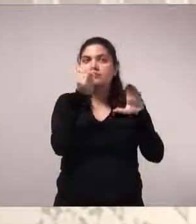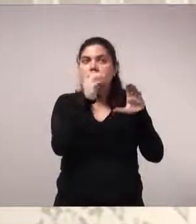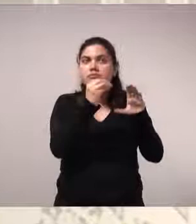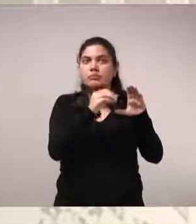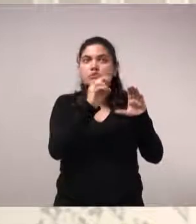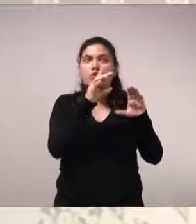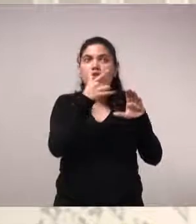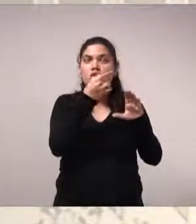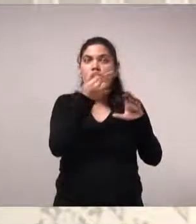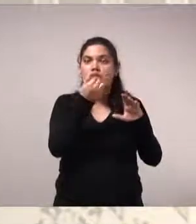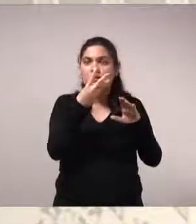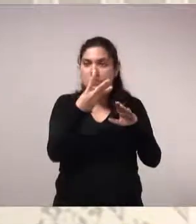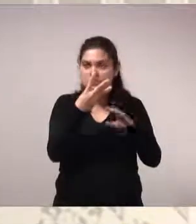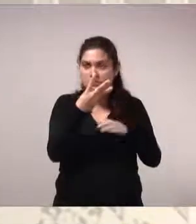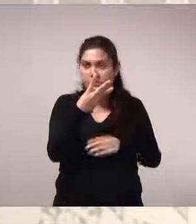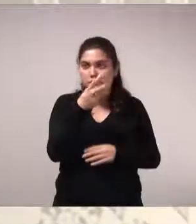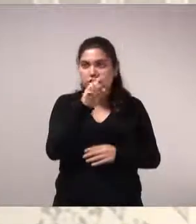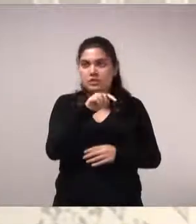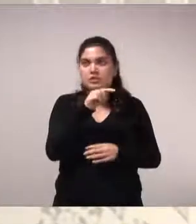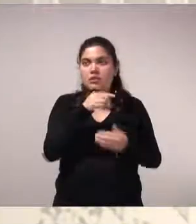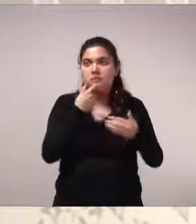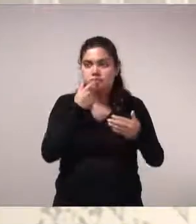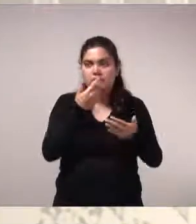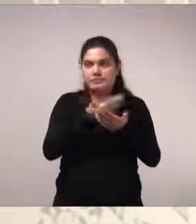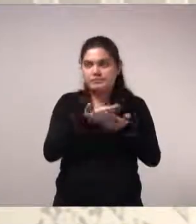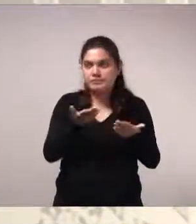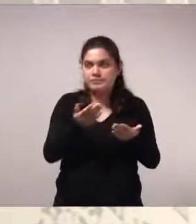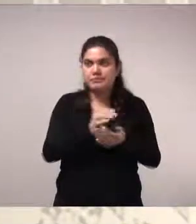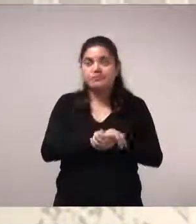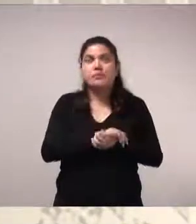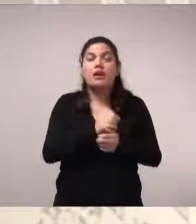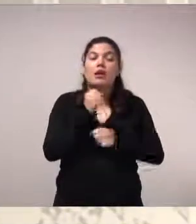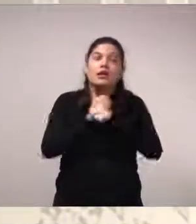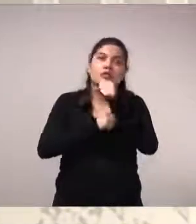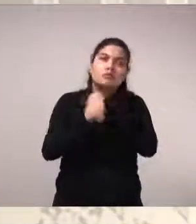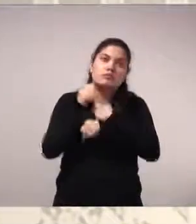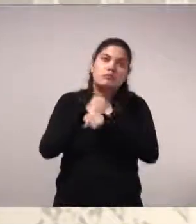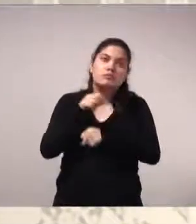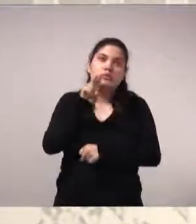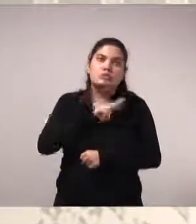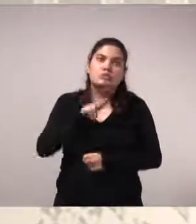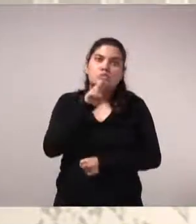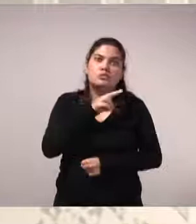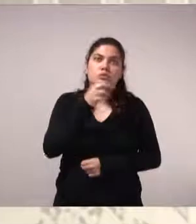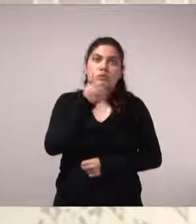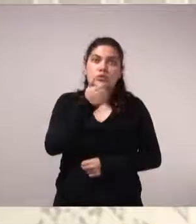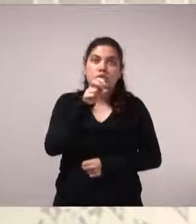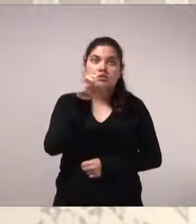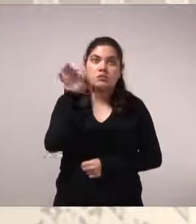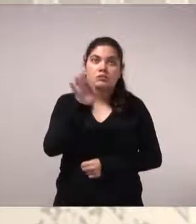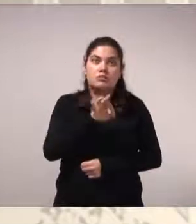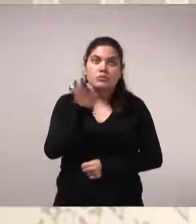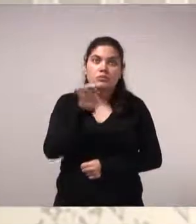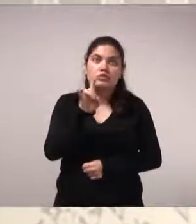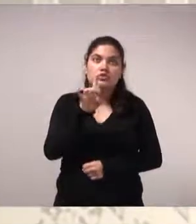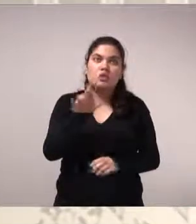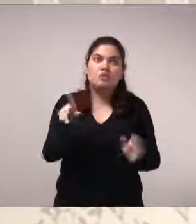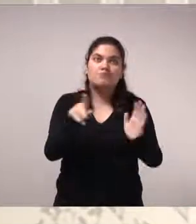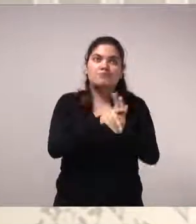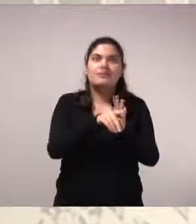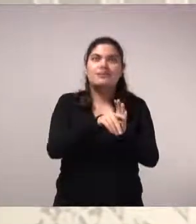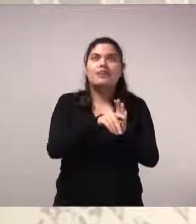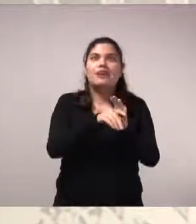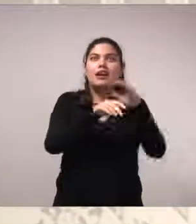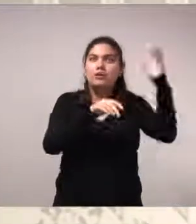de 2013, então são dados mais recentes. O ano passado, a gente consumiu 15% de tudo que consumiu foi com ar-condicionado, foram 22